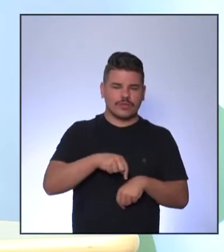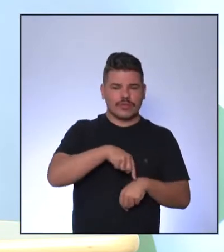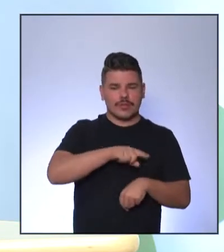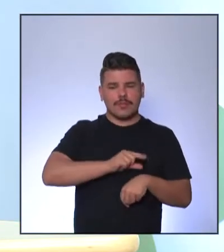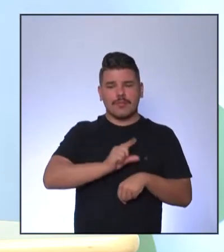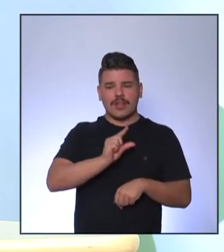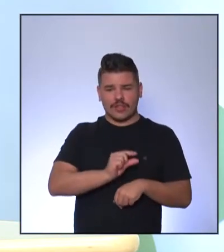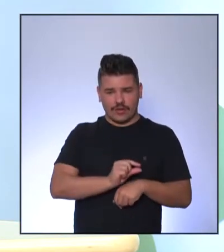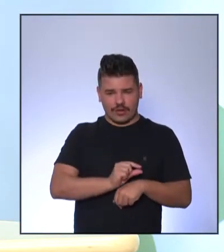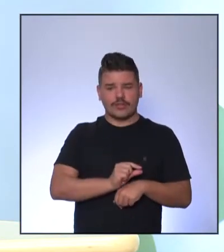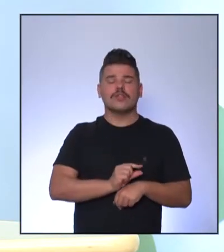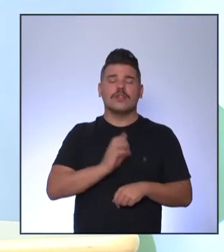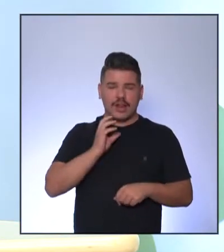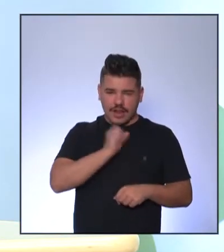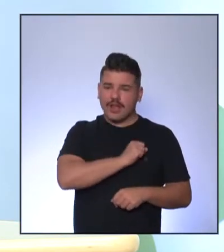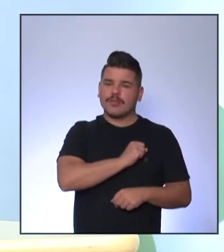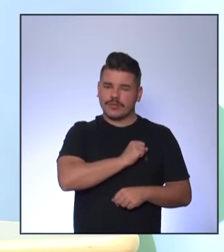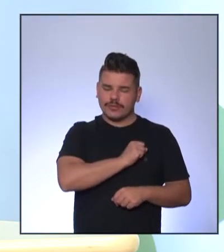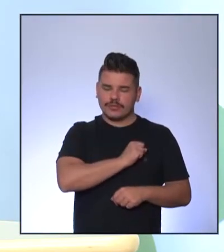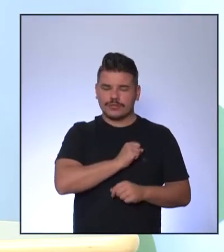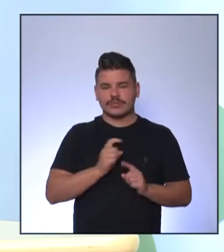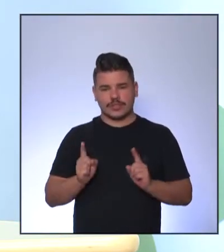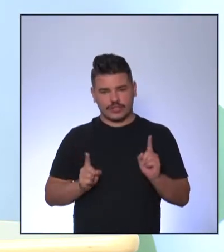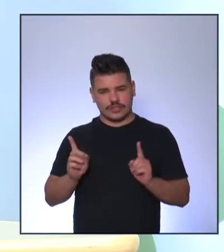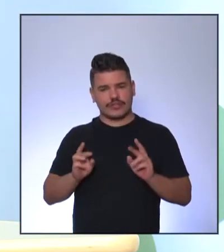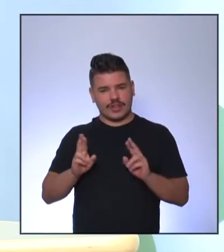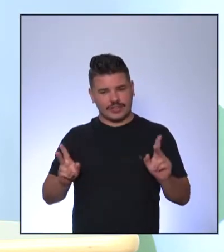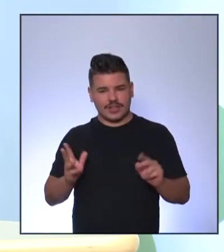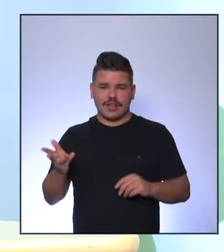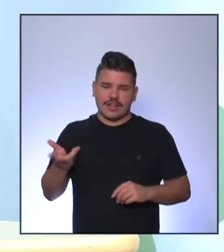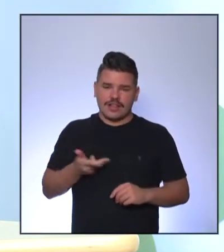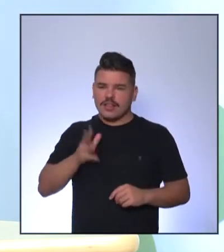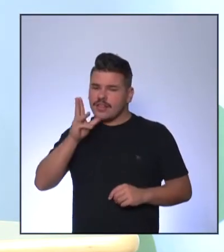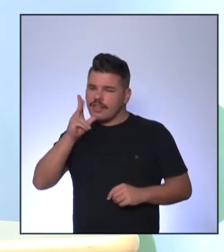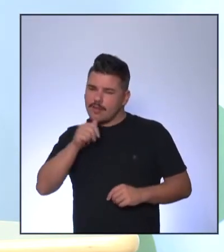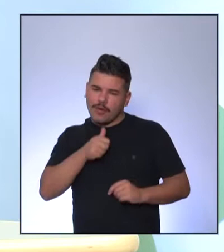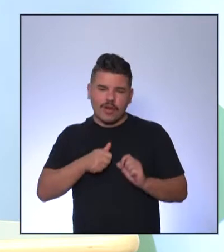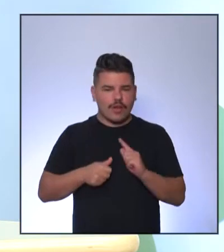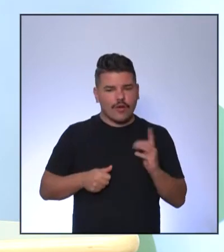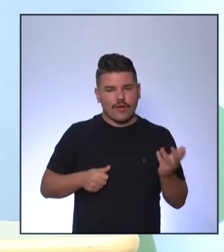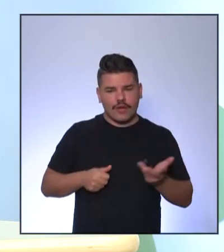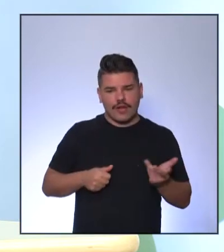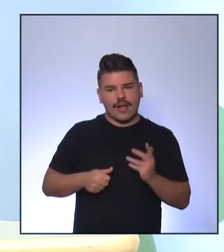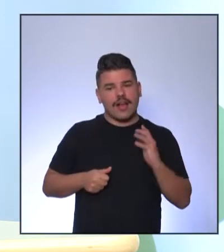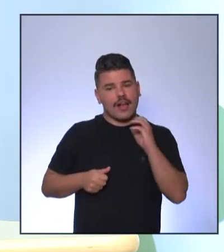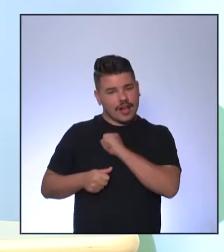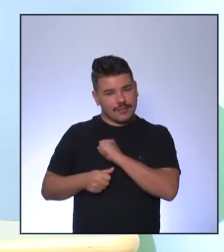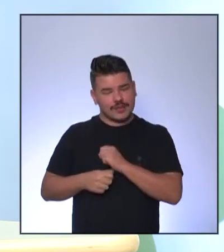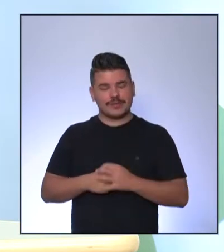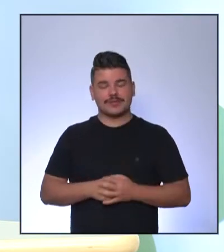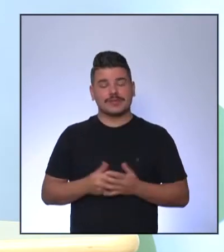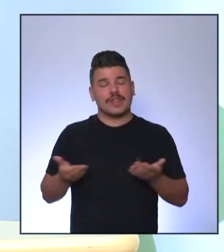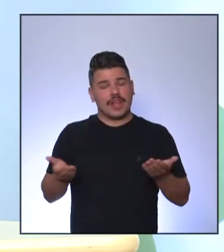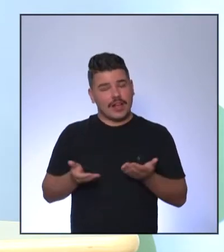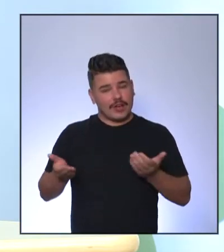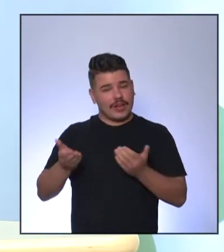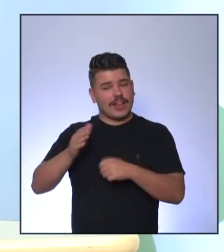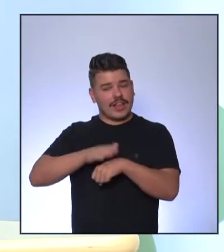for pequeno, a minha reação foi rápida. Certo? Então, continuando, pessoal, a próxima atividade é a